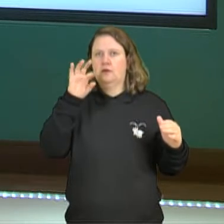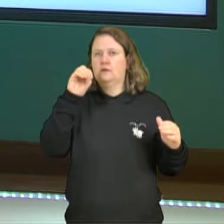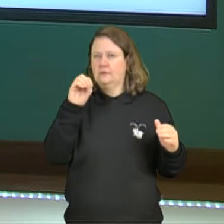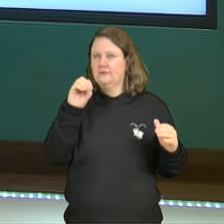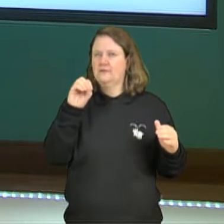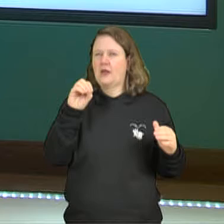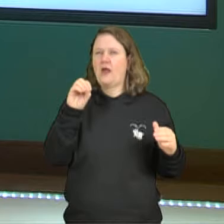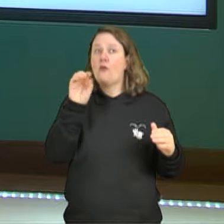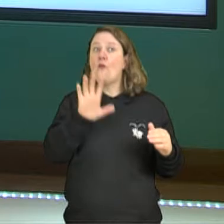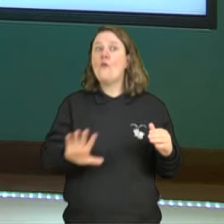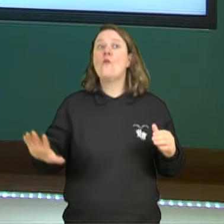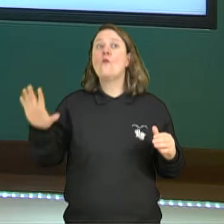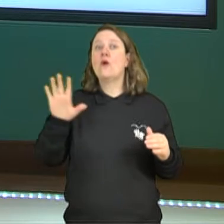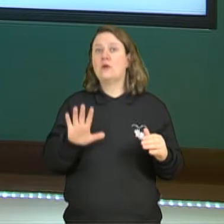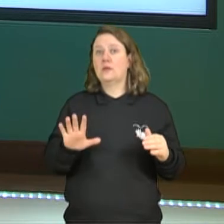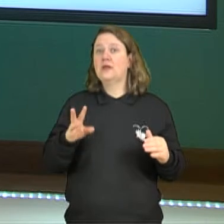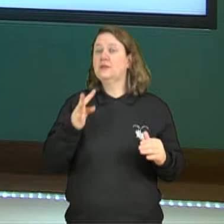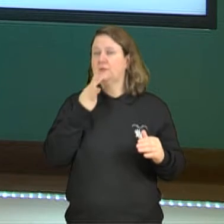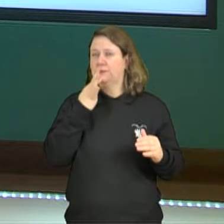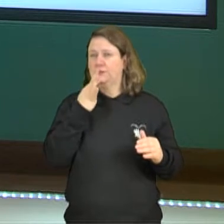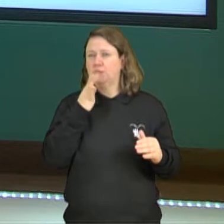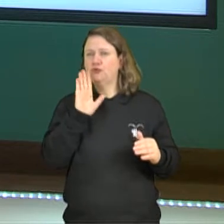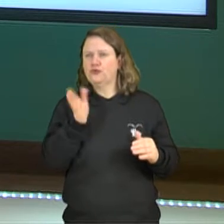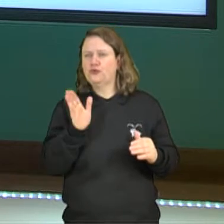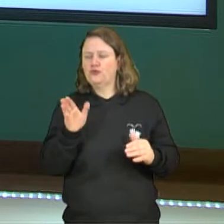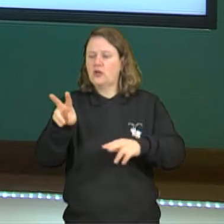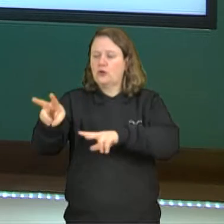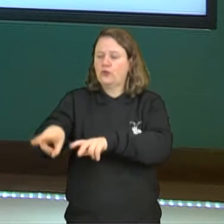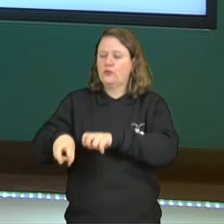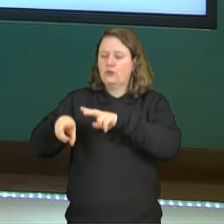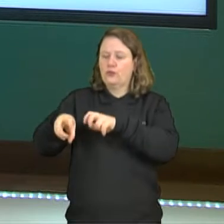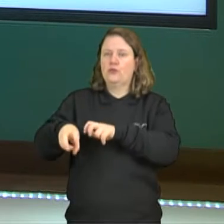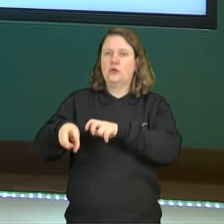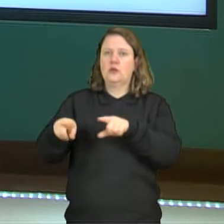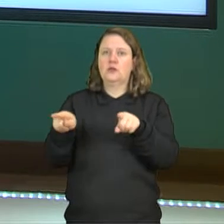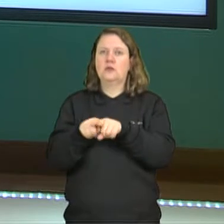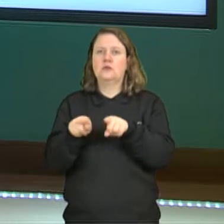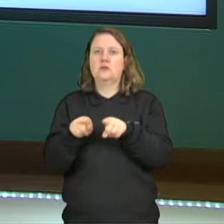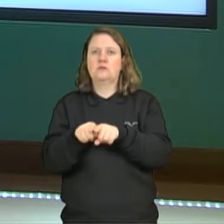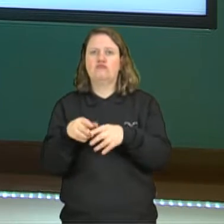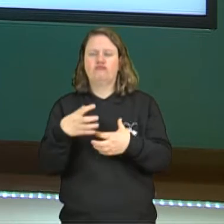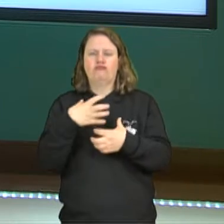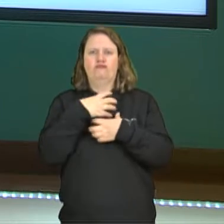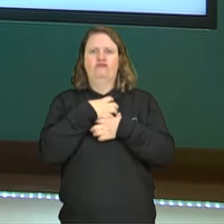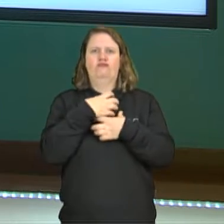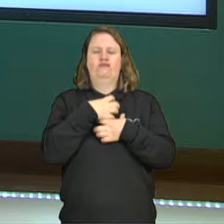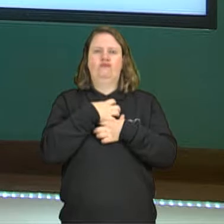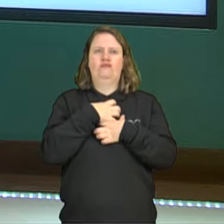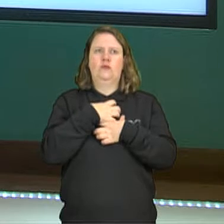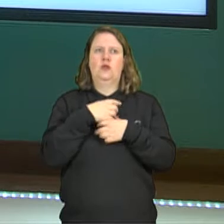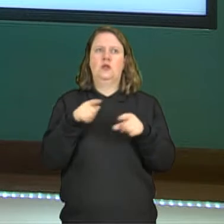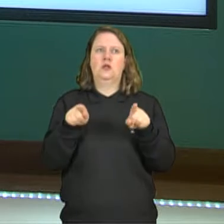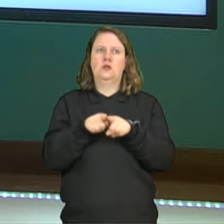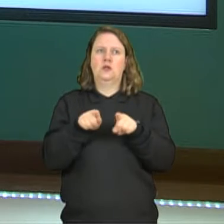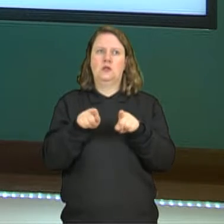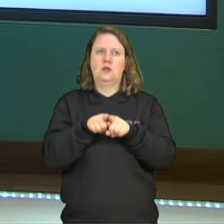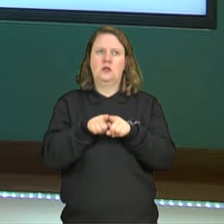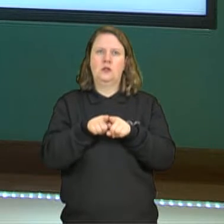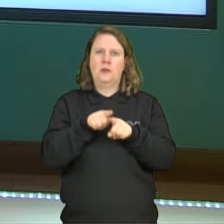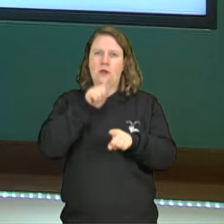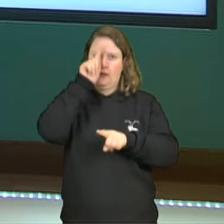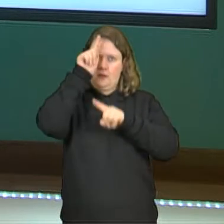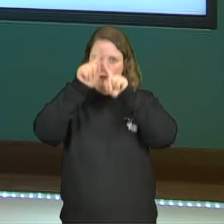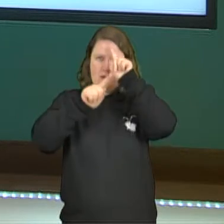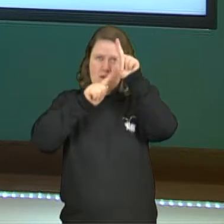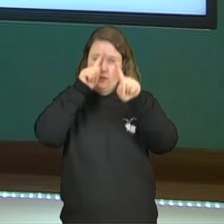muito provavelmente conhece, essa figura do colono. E o caráter sagrado da monarquia, né? Que é uma ideia